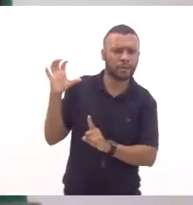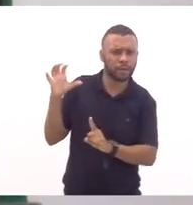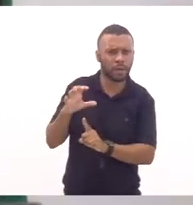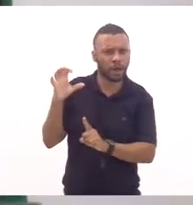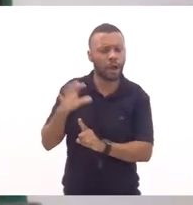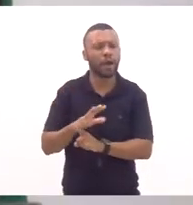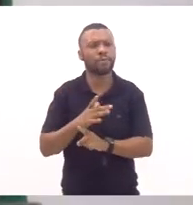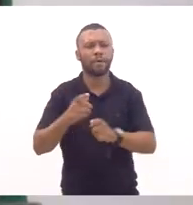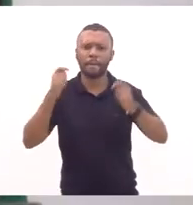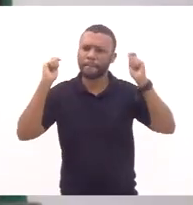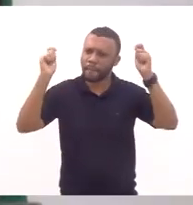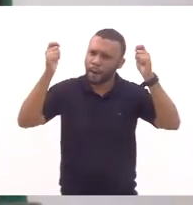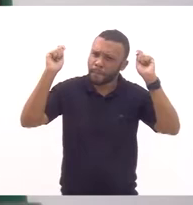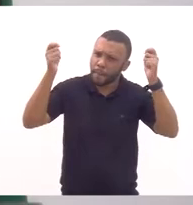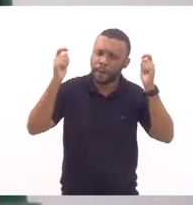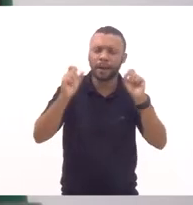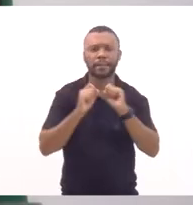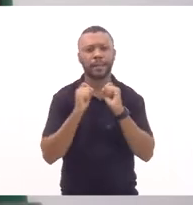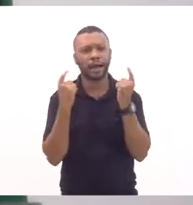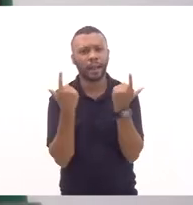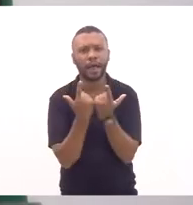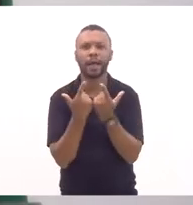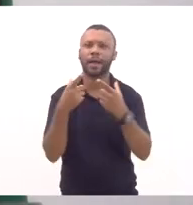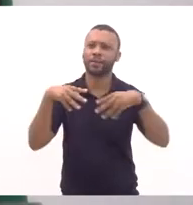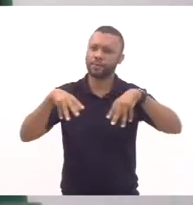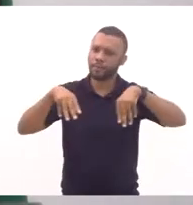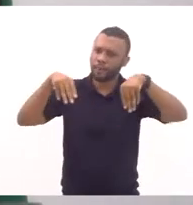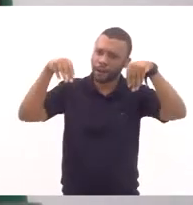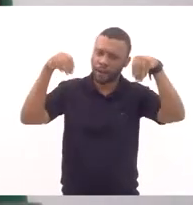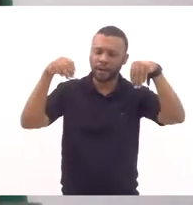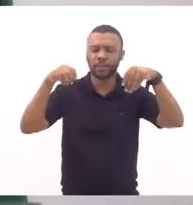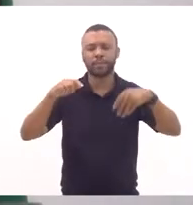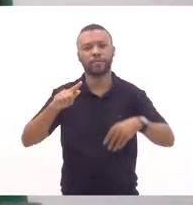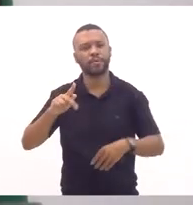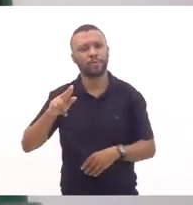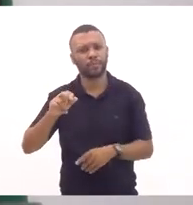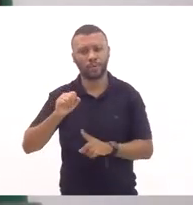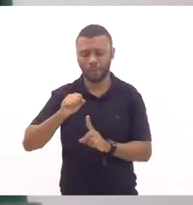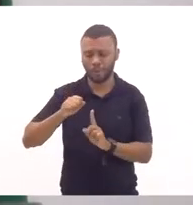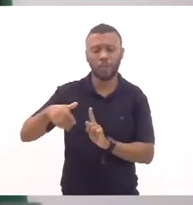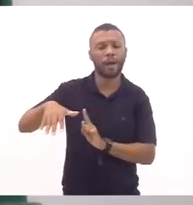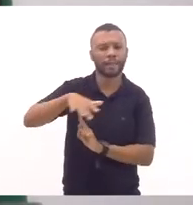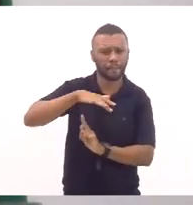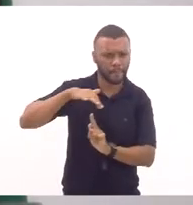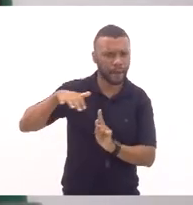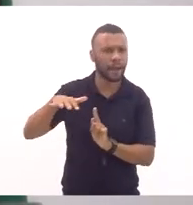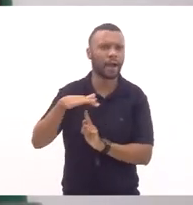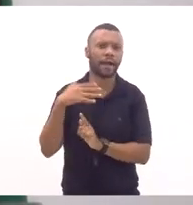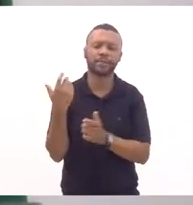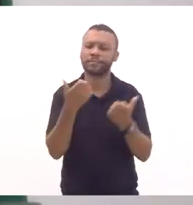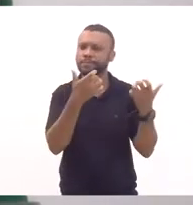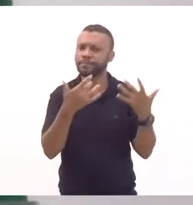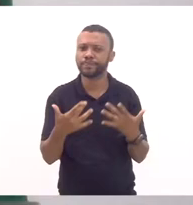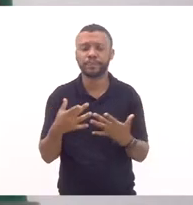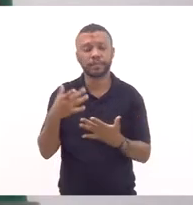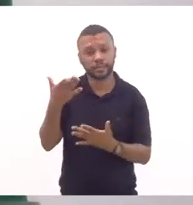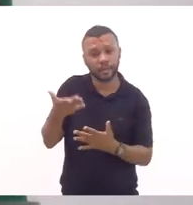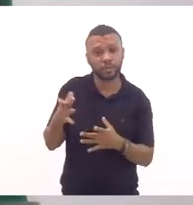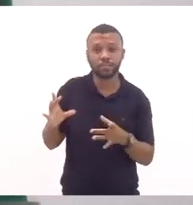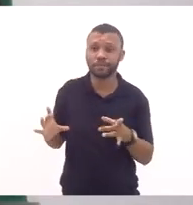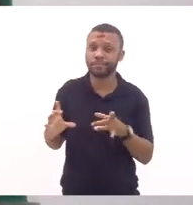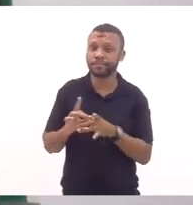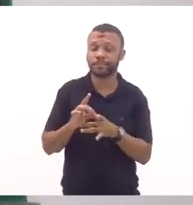da Alerj, vamos para a porta do Palácio Guanabara. E aí ela diz aqui, deputada, você sendo integrante, uma das coordenadoras